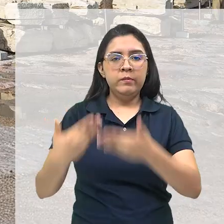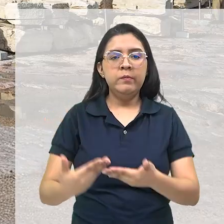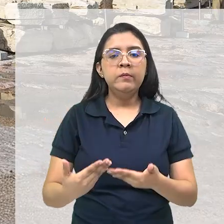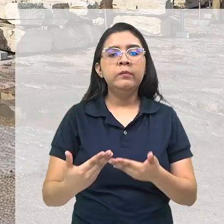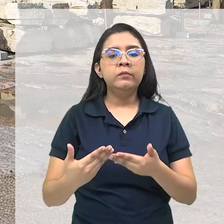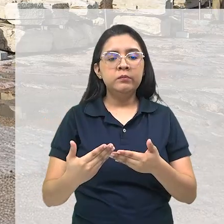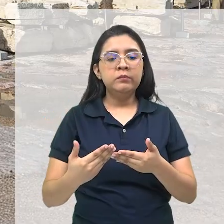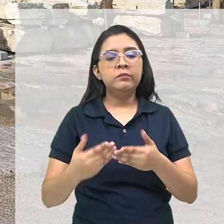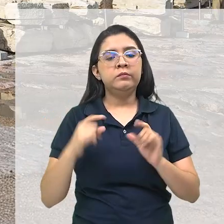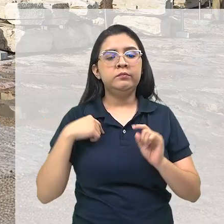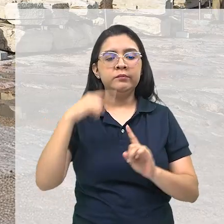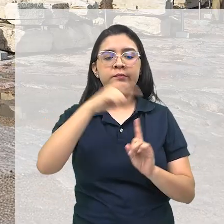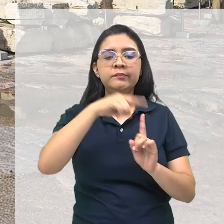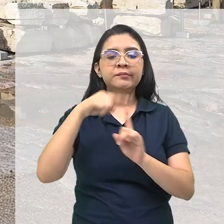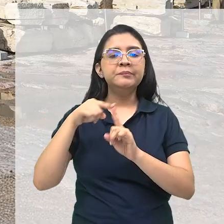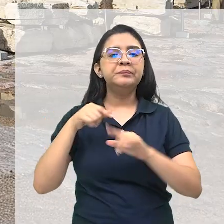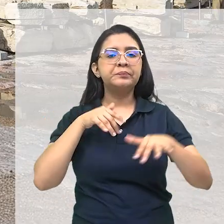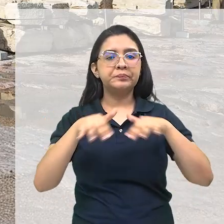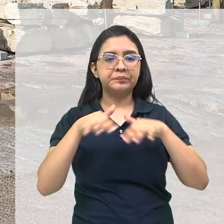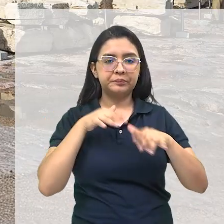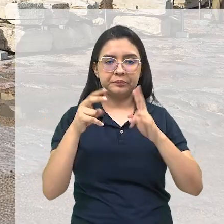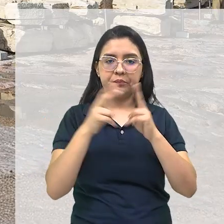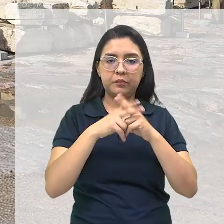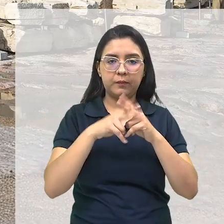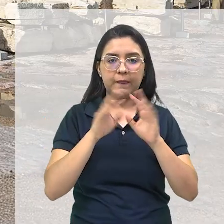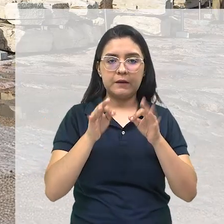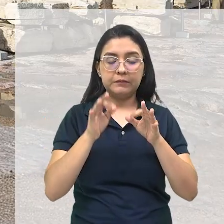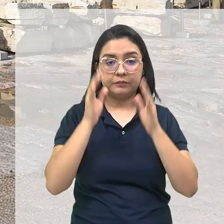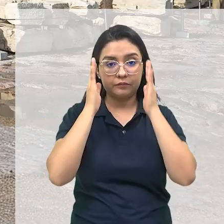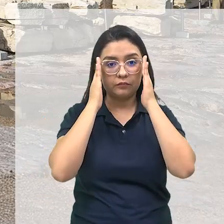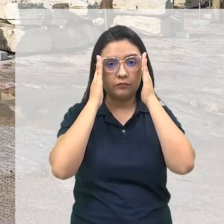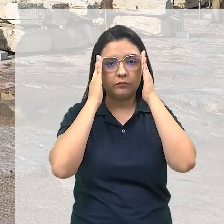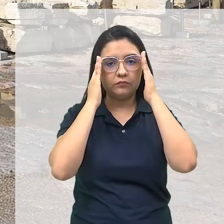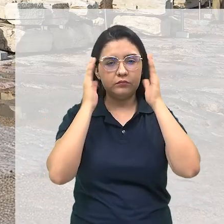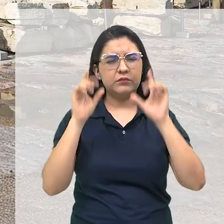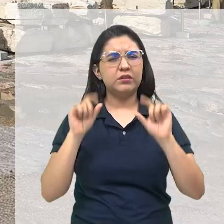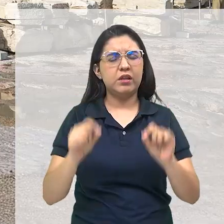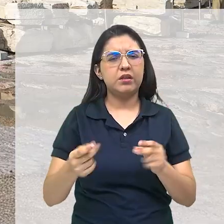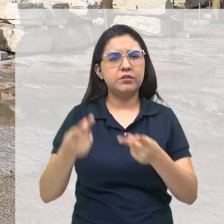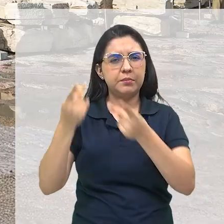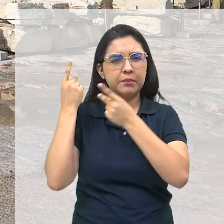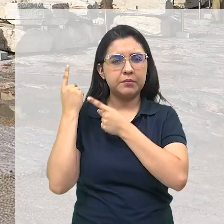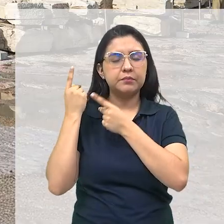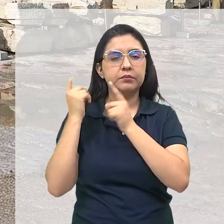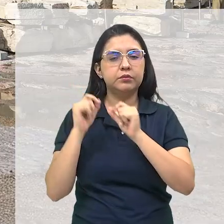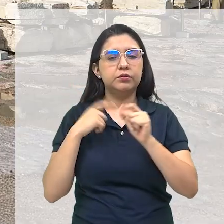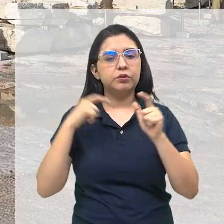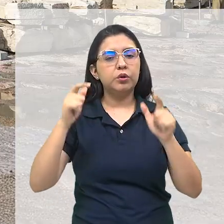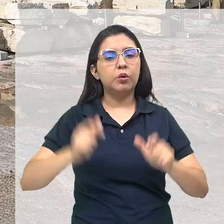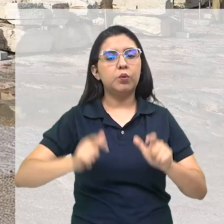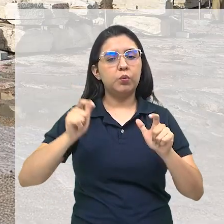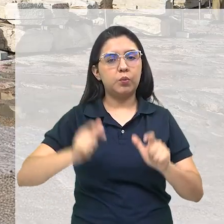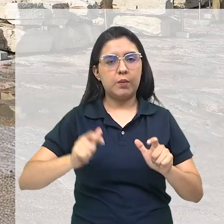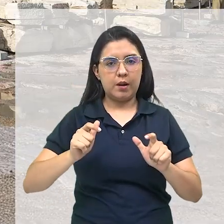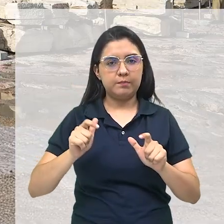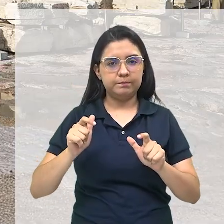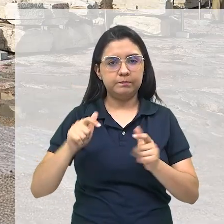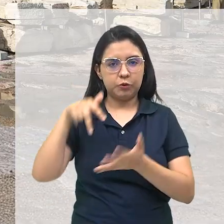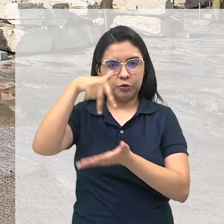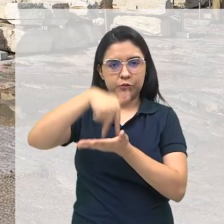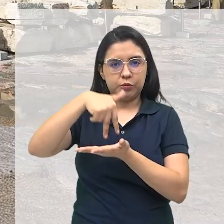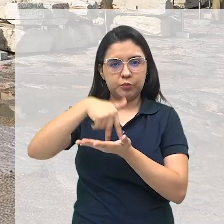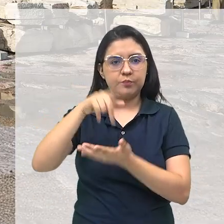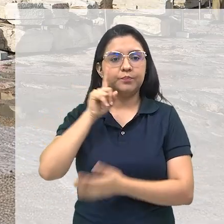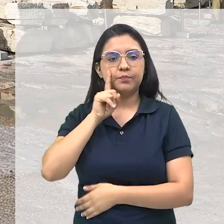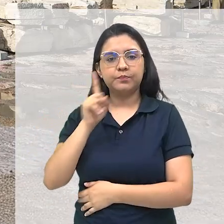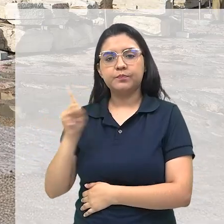ocidental desse estilo de movimento, né? Então a gente pega desde lá, desse lugar aqui onde eu estou, olha só,